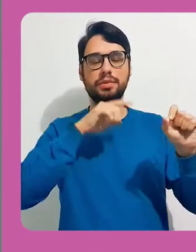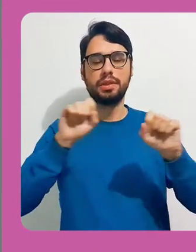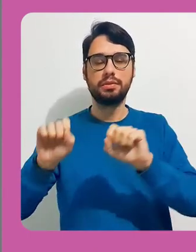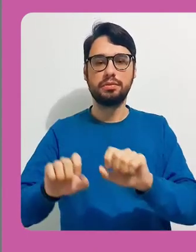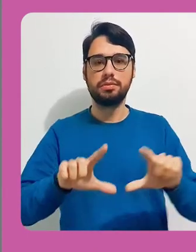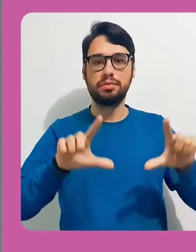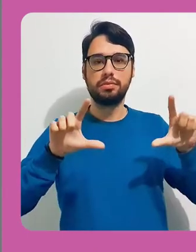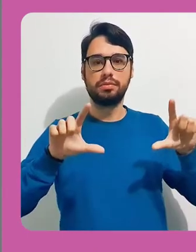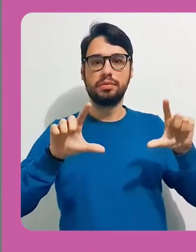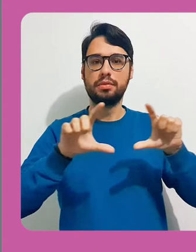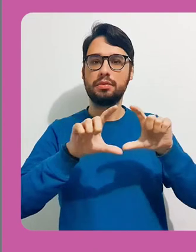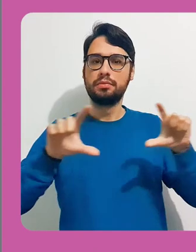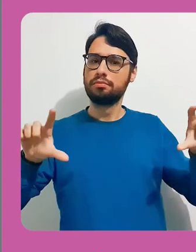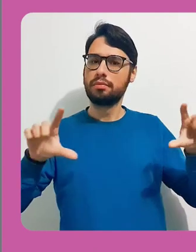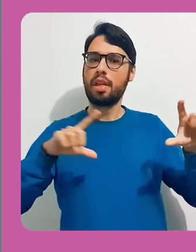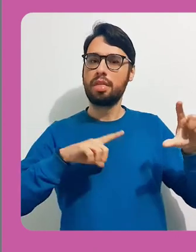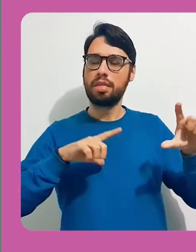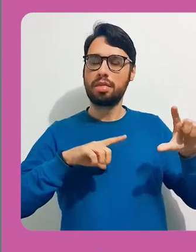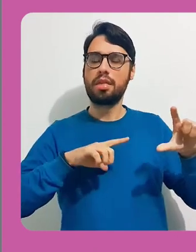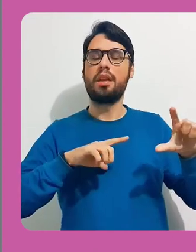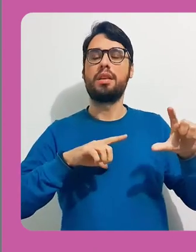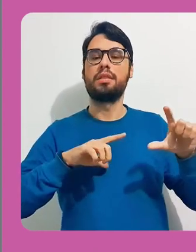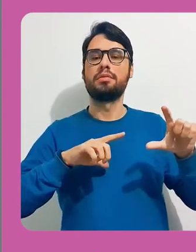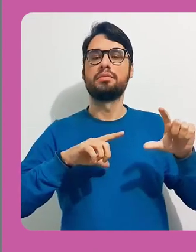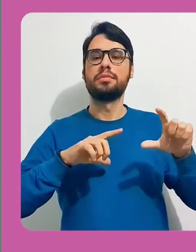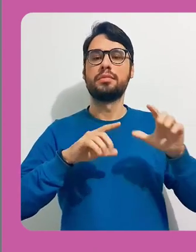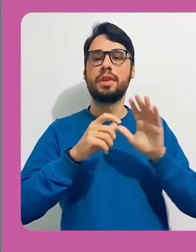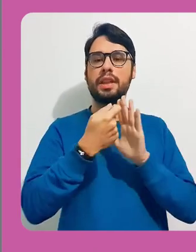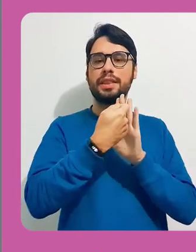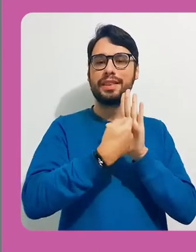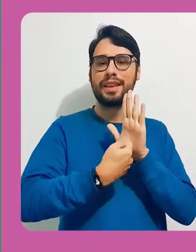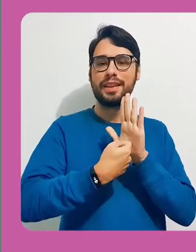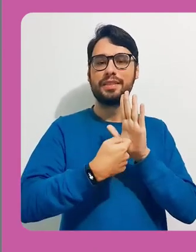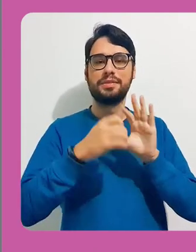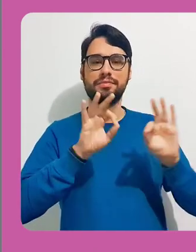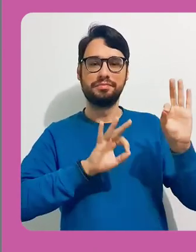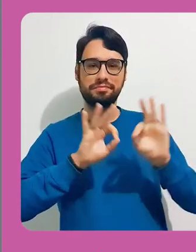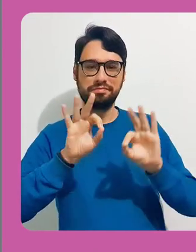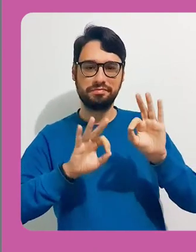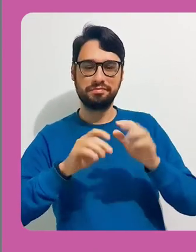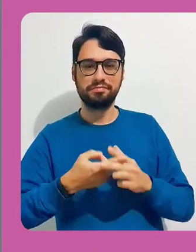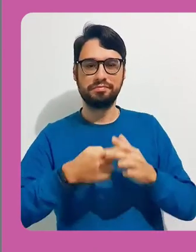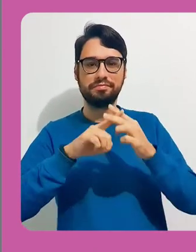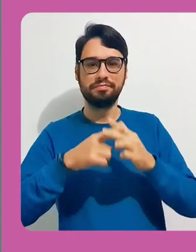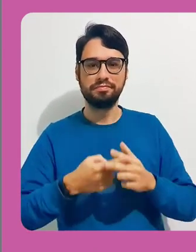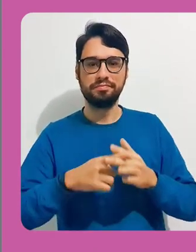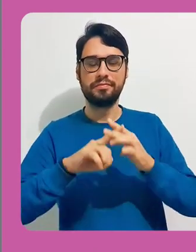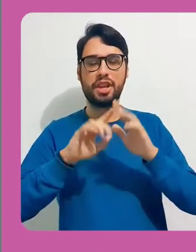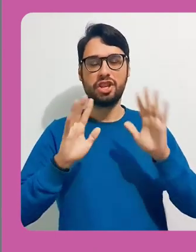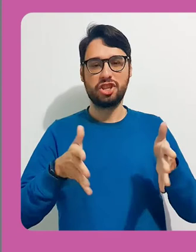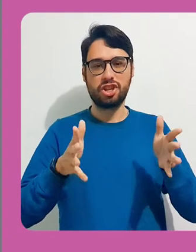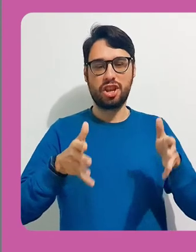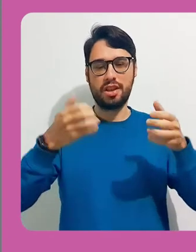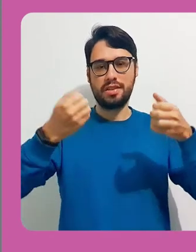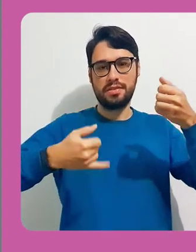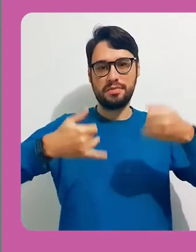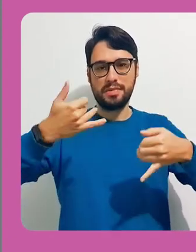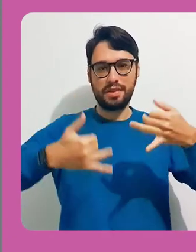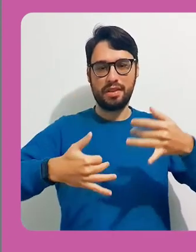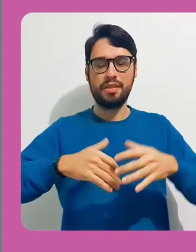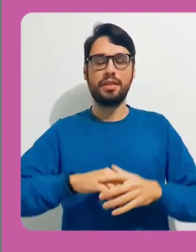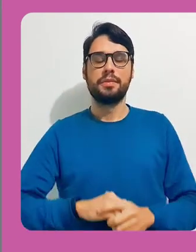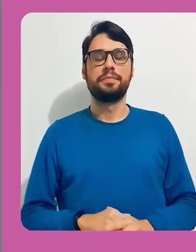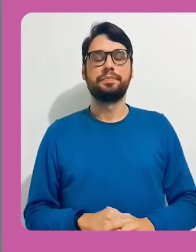nosso editor de texto, já comentamos sobre ele em outros vídeos,